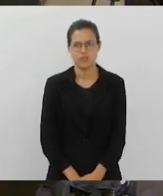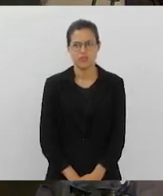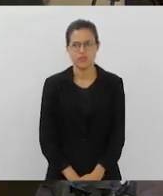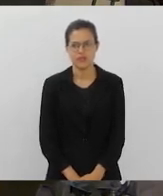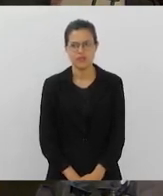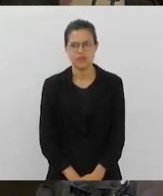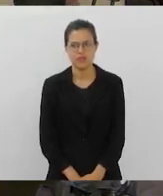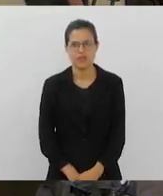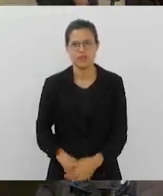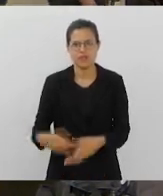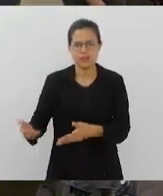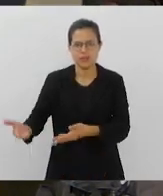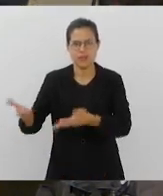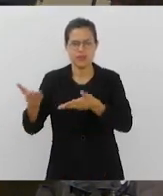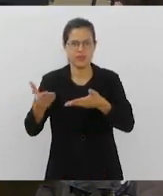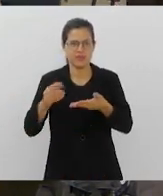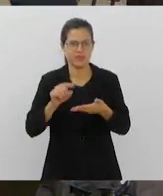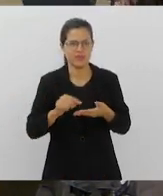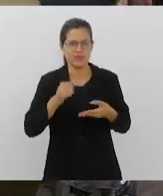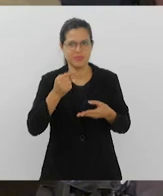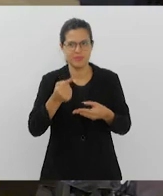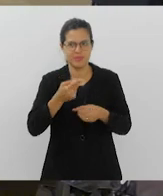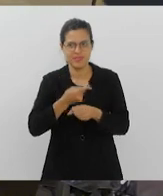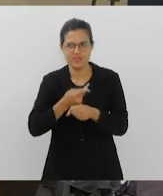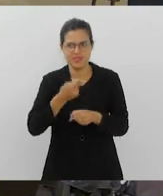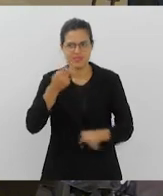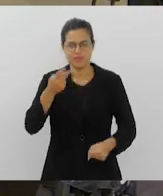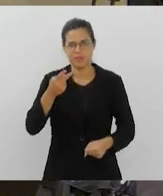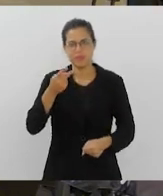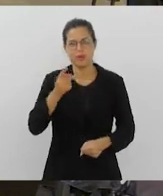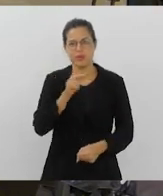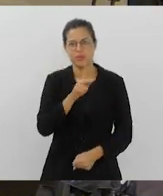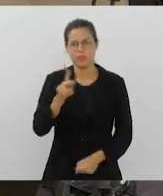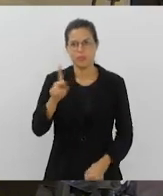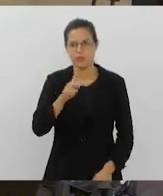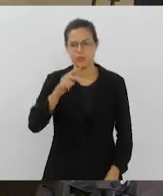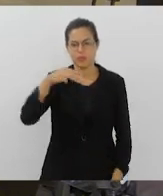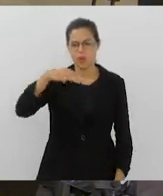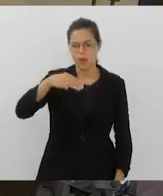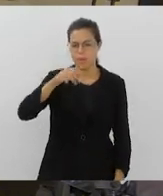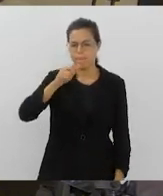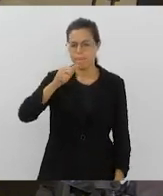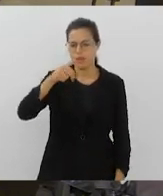Convido o próximo agraciado, o grão-mestre Mansueto Gomes.